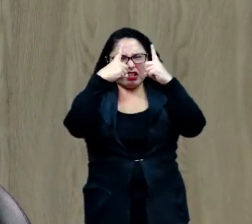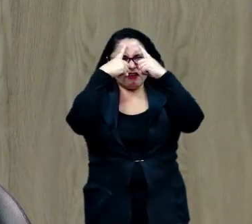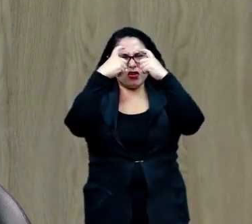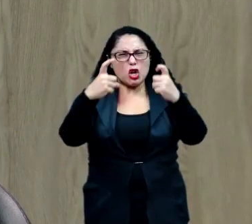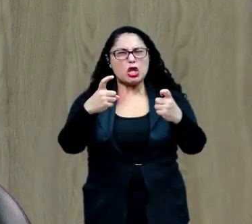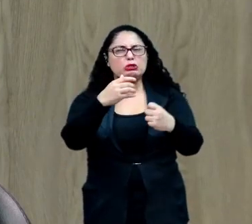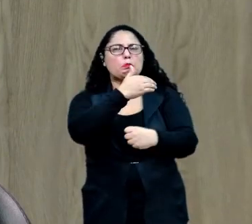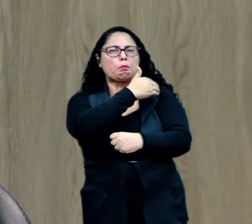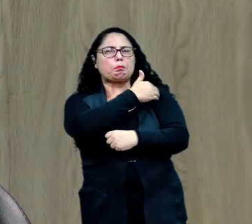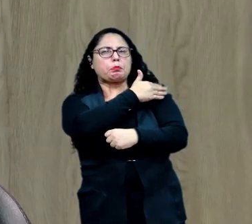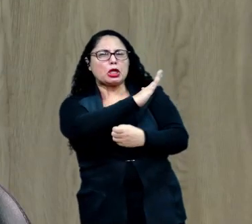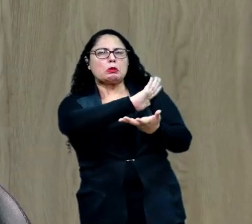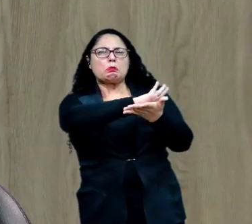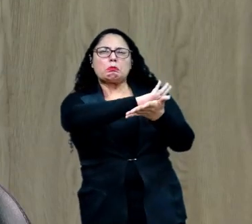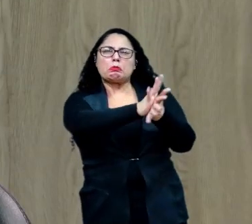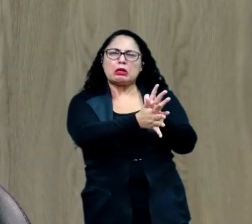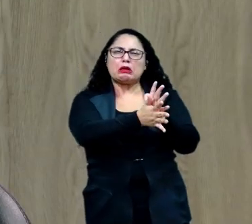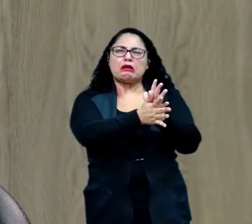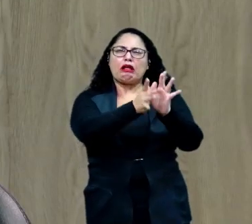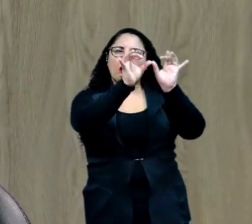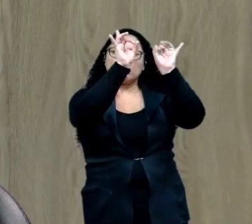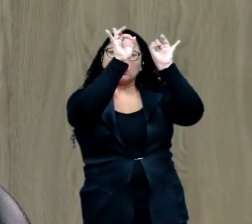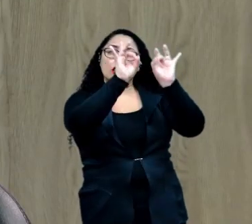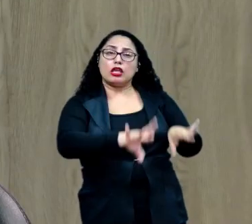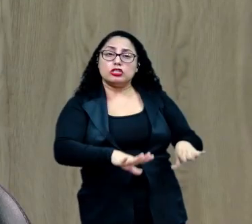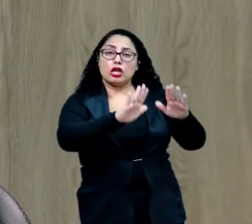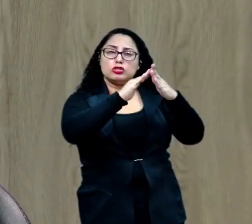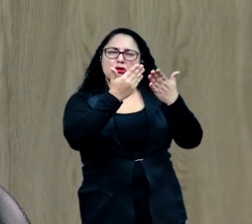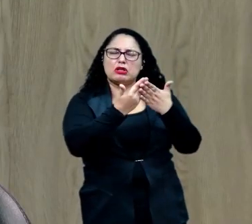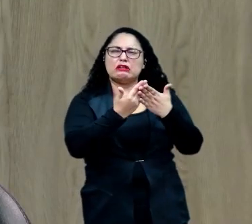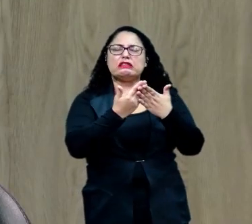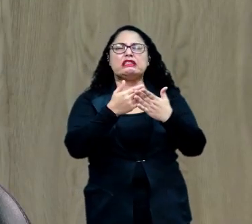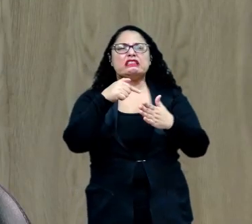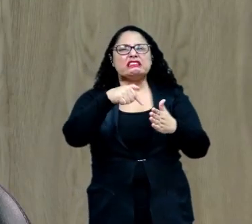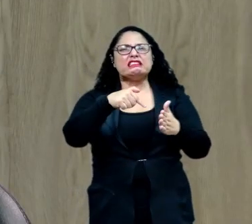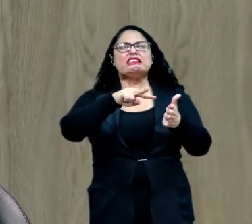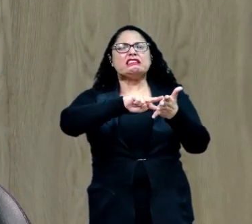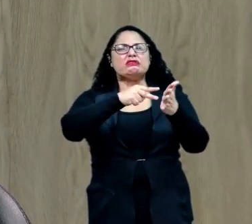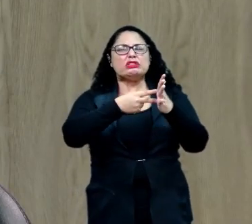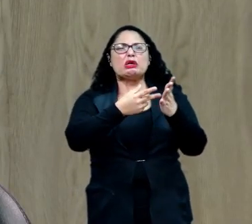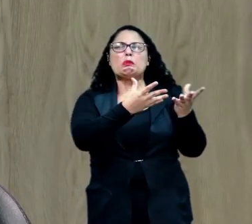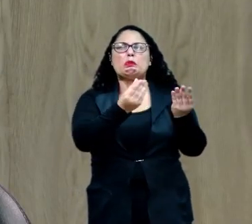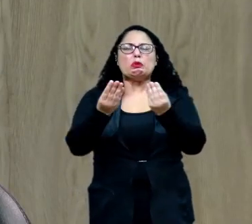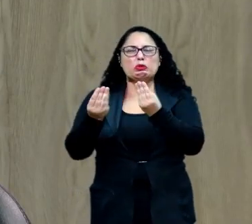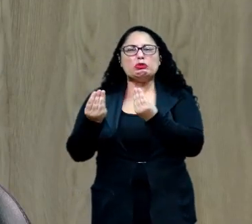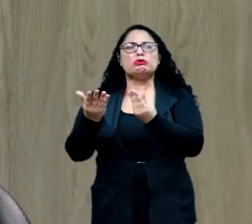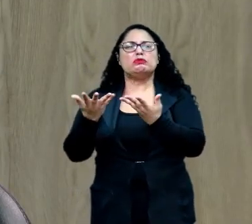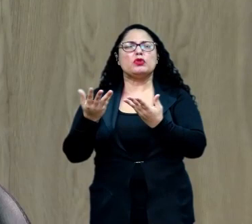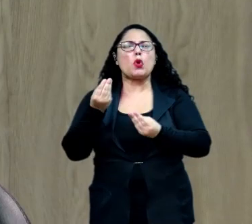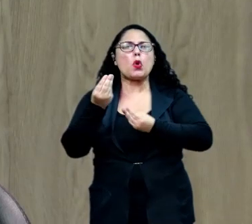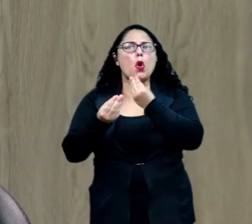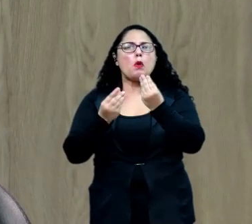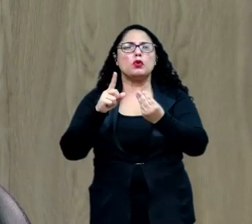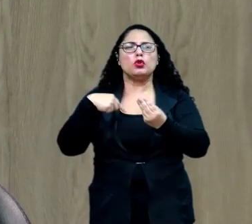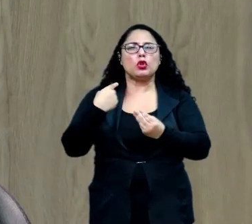do preconceito, esse abandono da escola é tão significativo, como que a gente faz para que os professores, que a